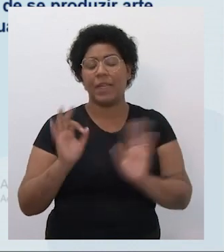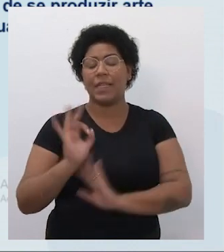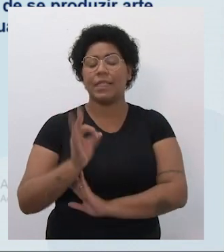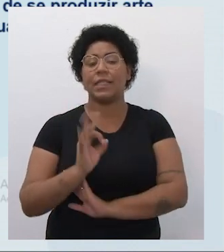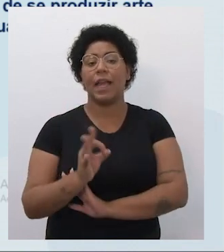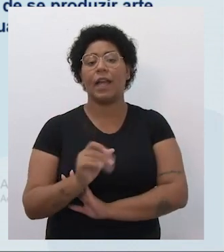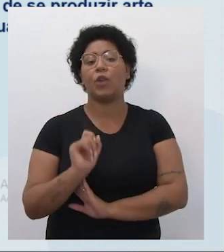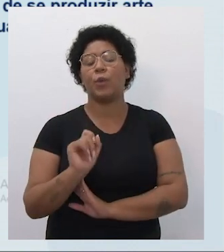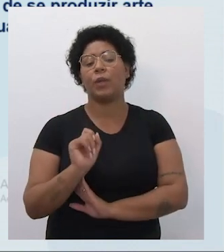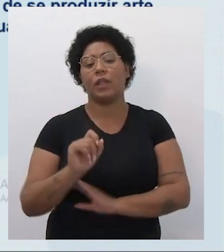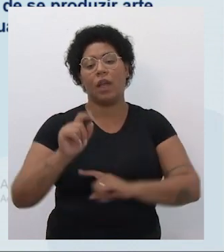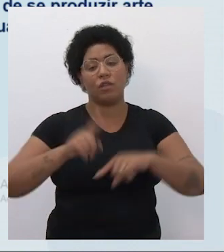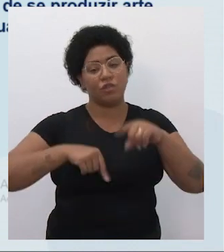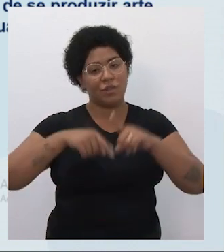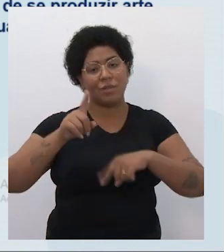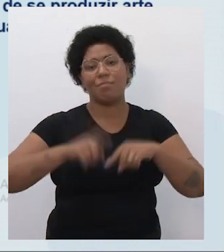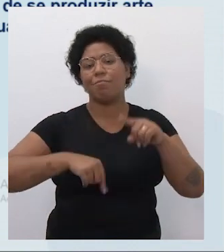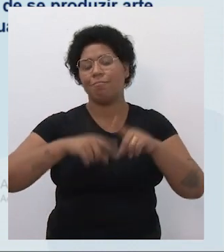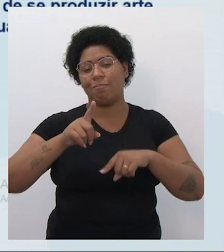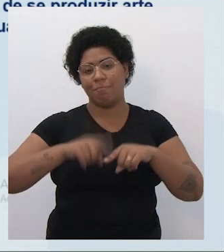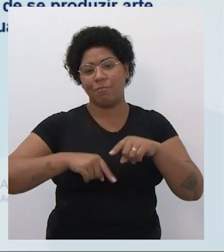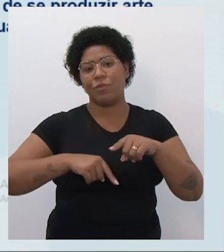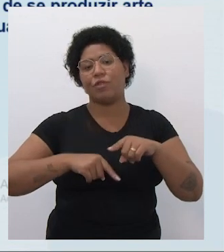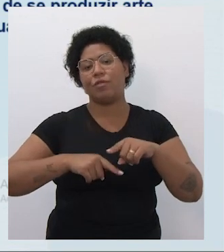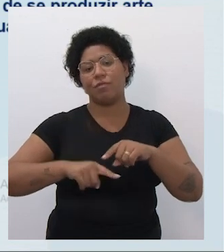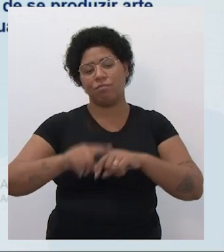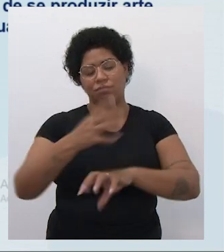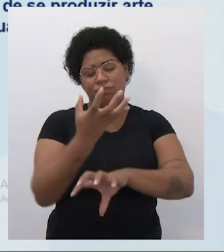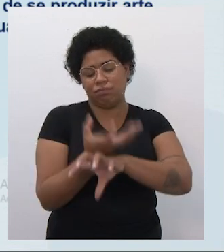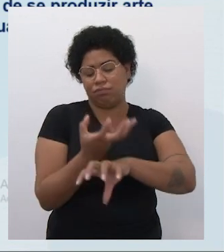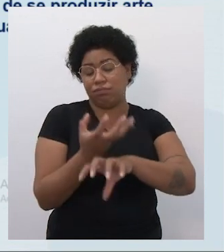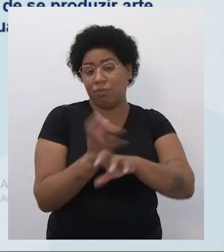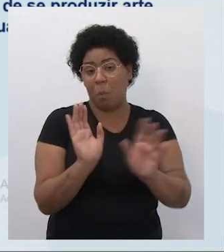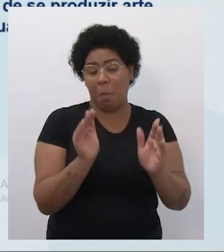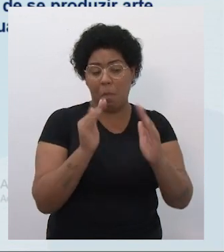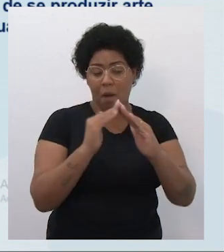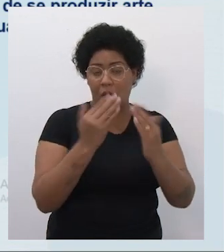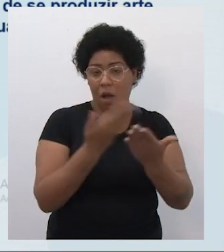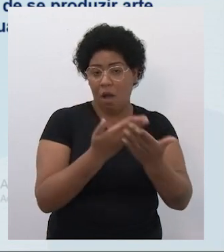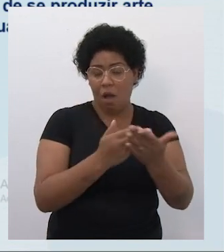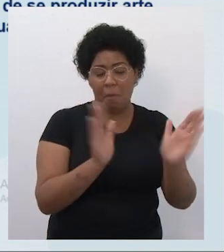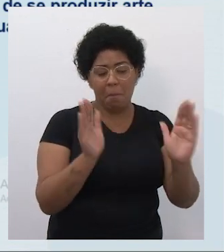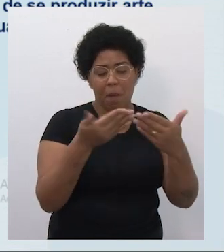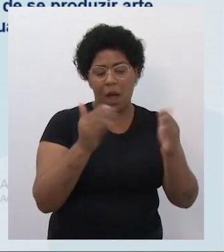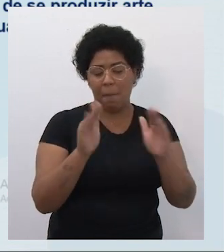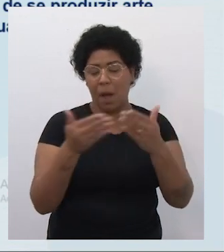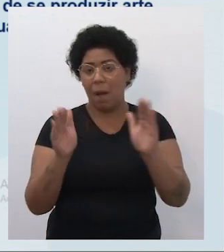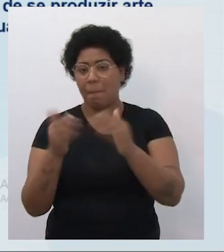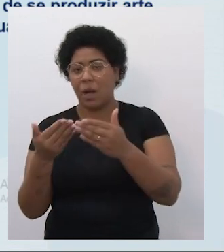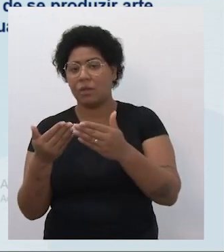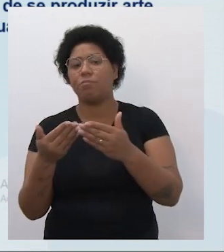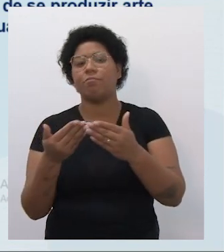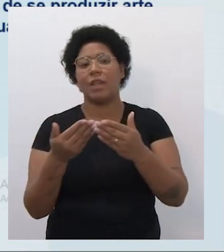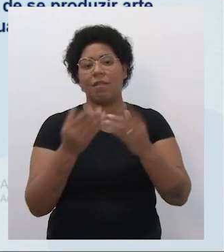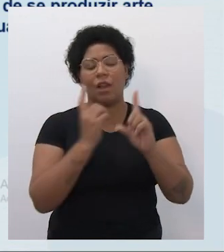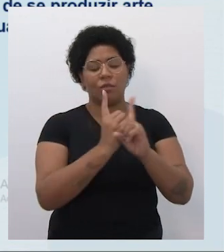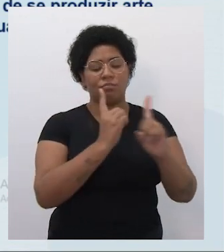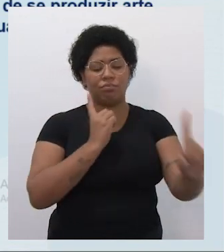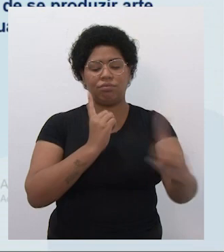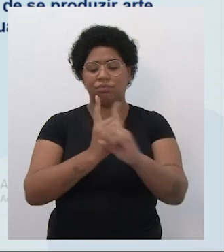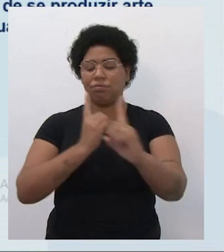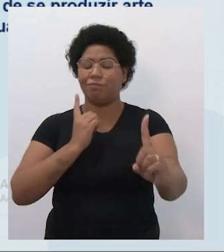certamente os equipamentos culturais estiveram fechados e muitos jovens estiveram afastados de práticas